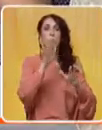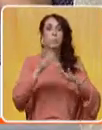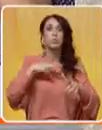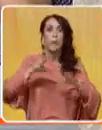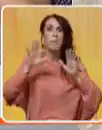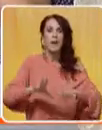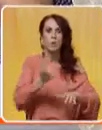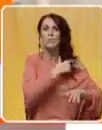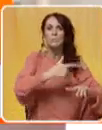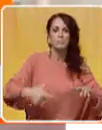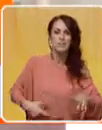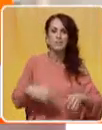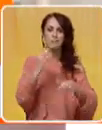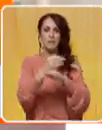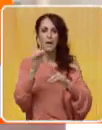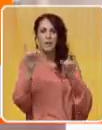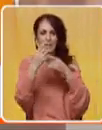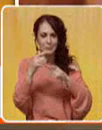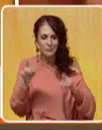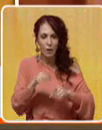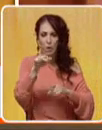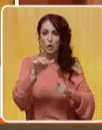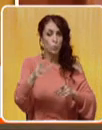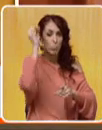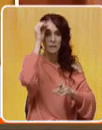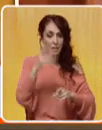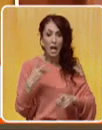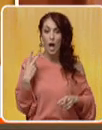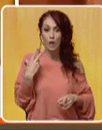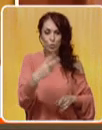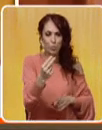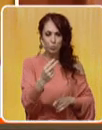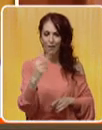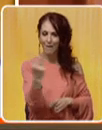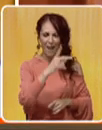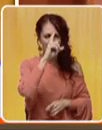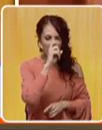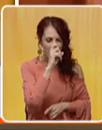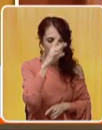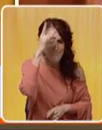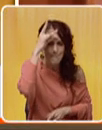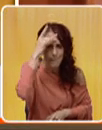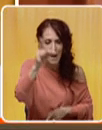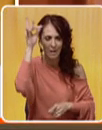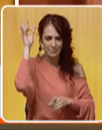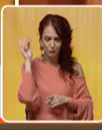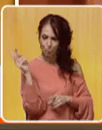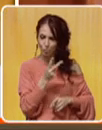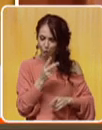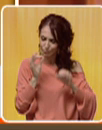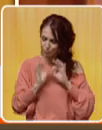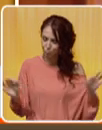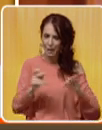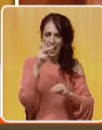país e esta uma imagem que todos nós temos da memória O a dupla por Excelência elegante glamorosa